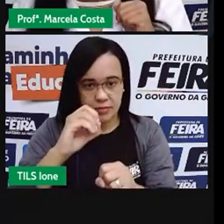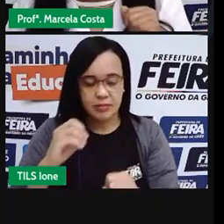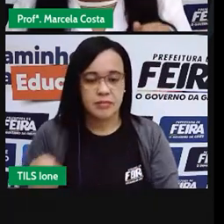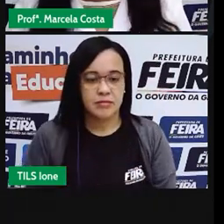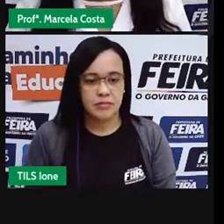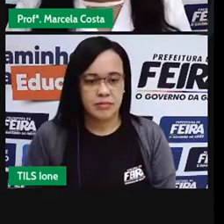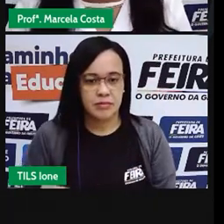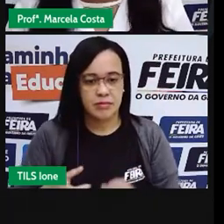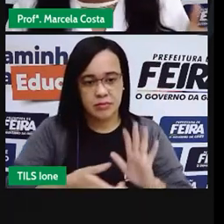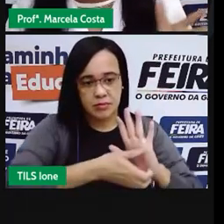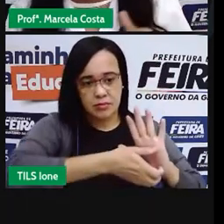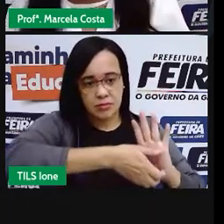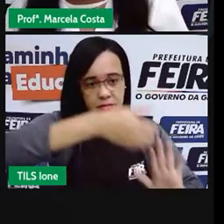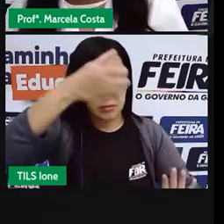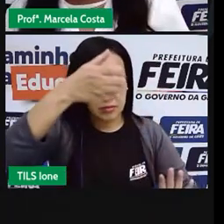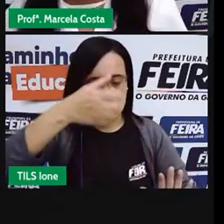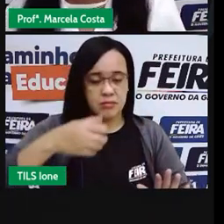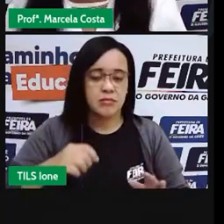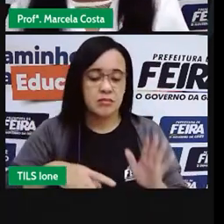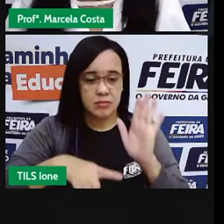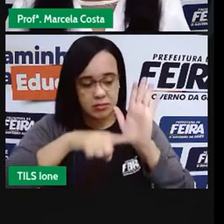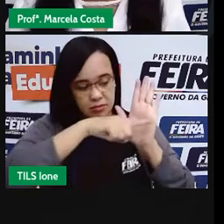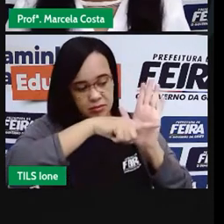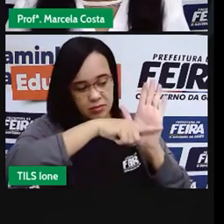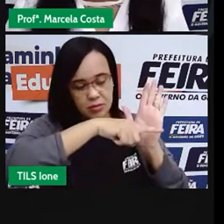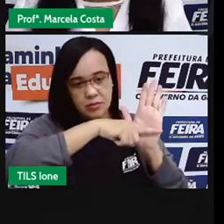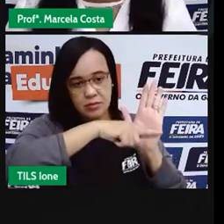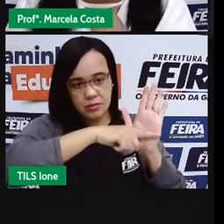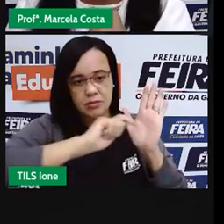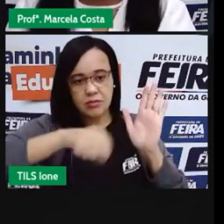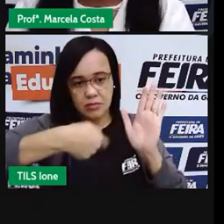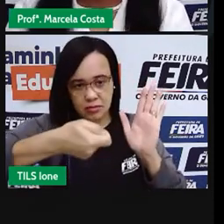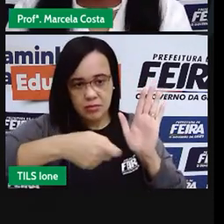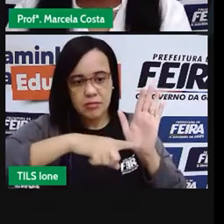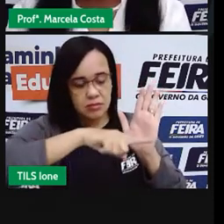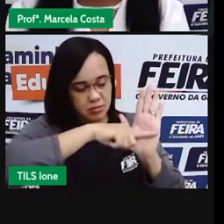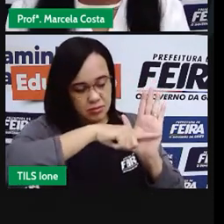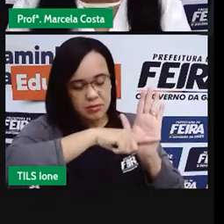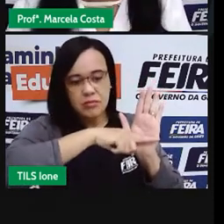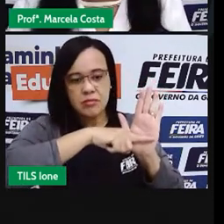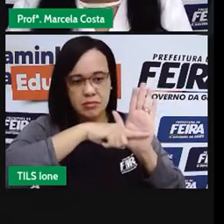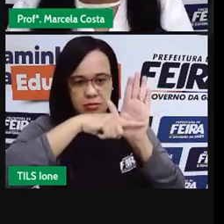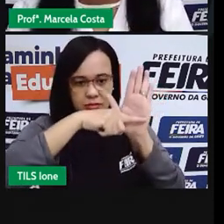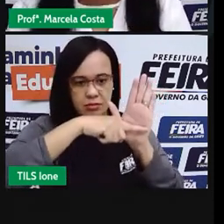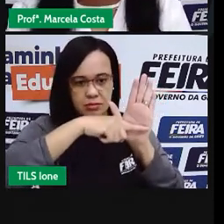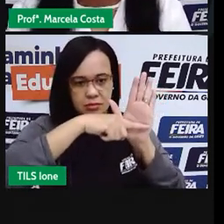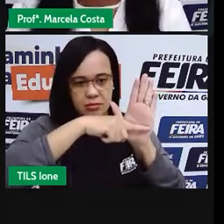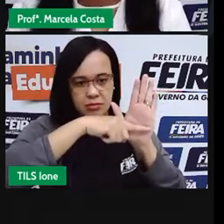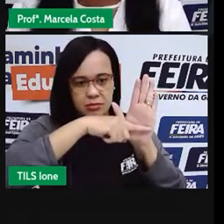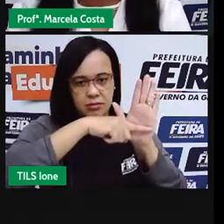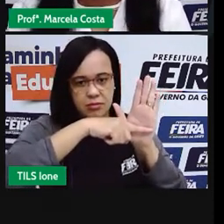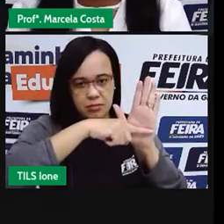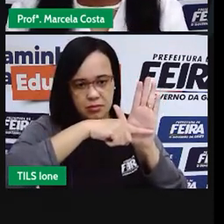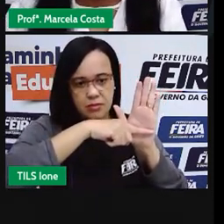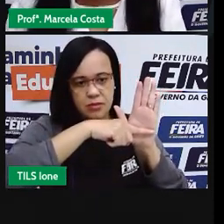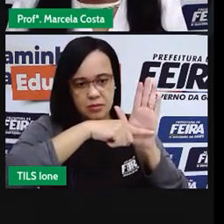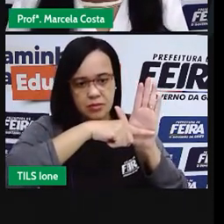Vou tirar e eu vou subtrair. Então, eu vou usar o símbolo de menos, que é esse aqui.